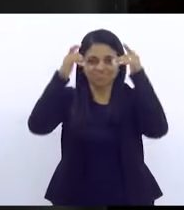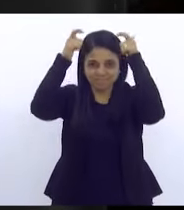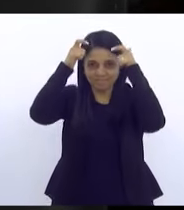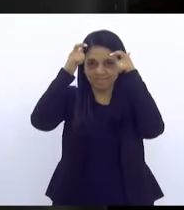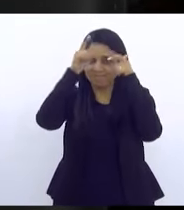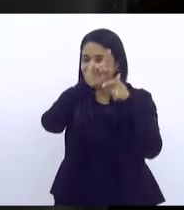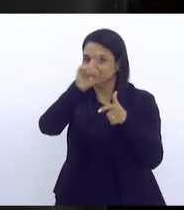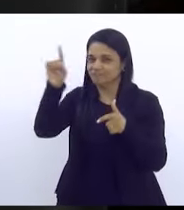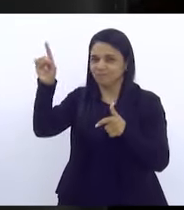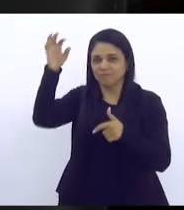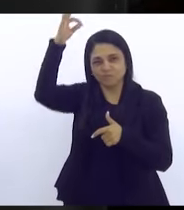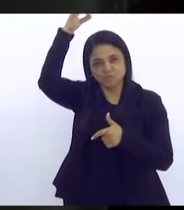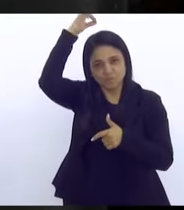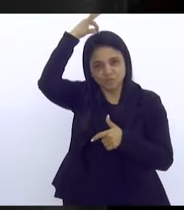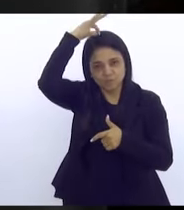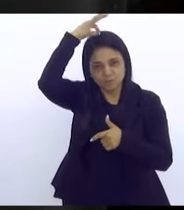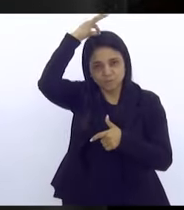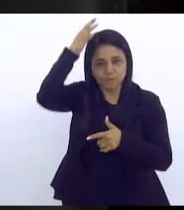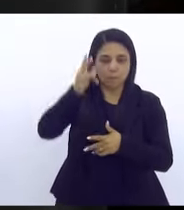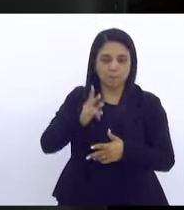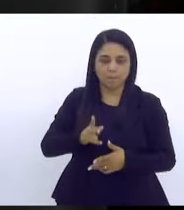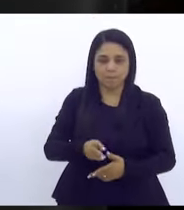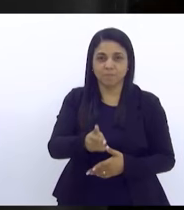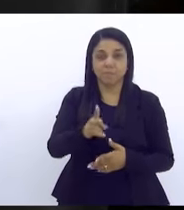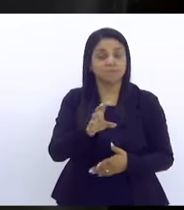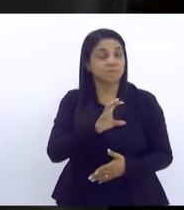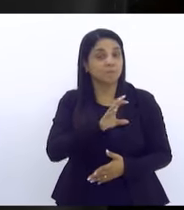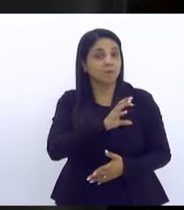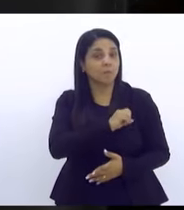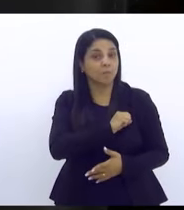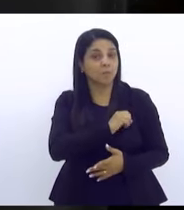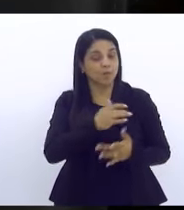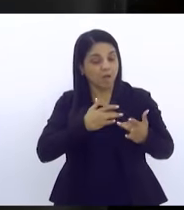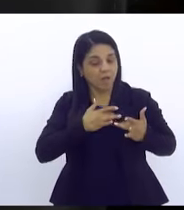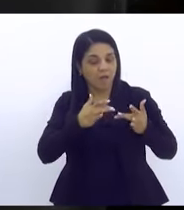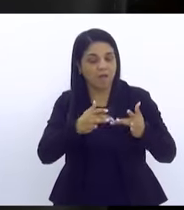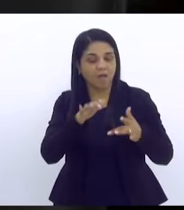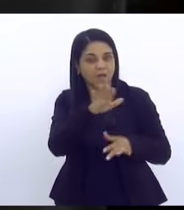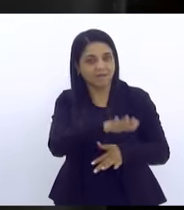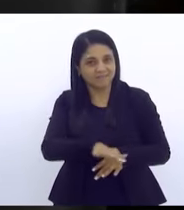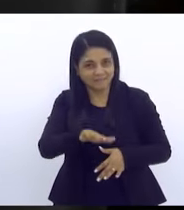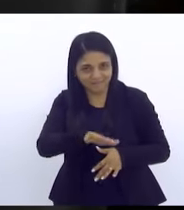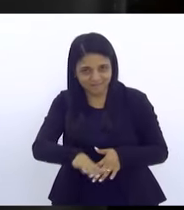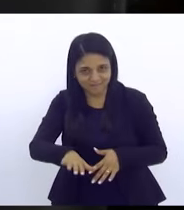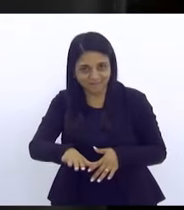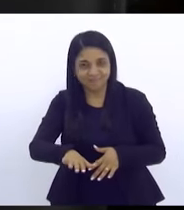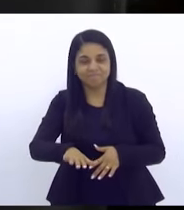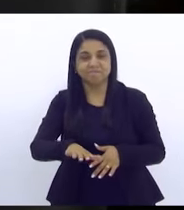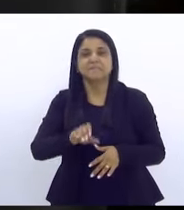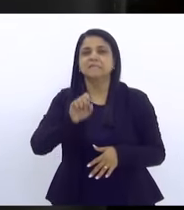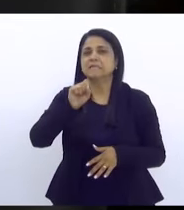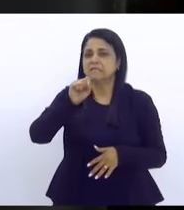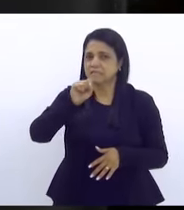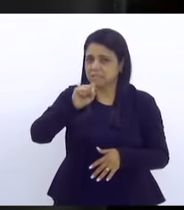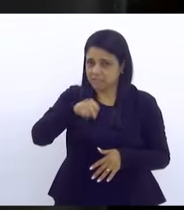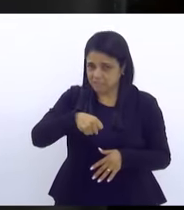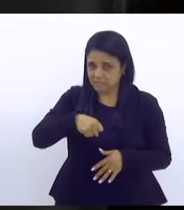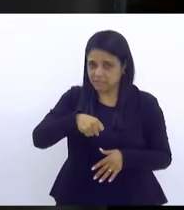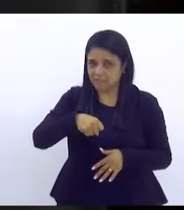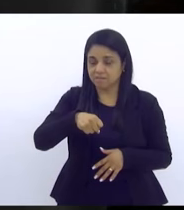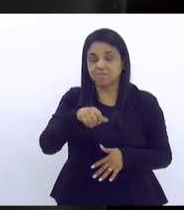um espírito contínuo de amor ao próximo. Sim, as